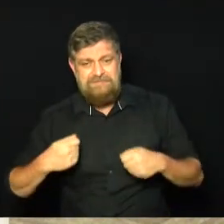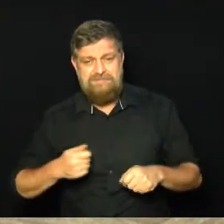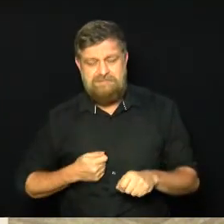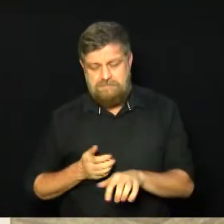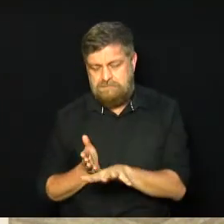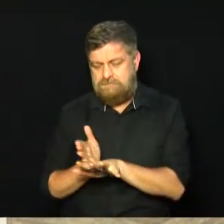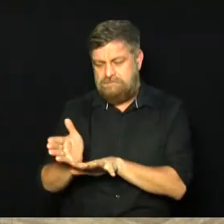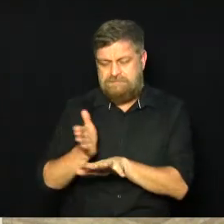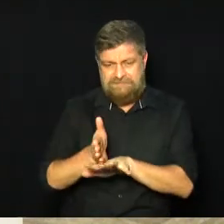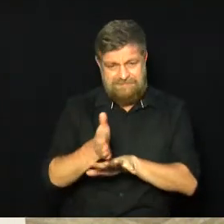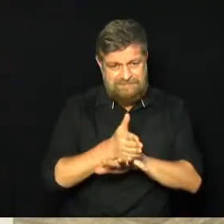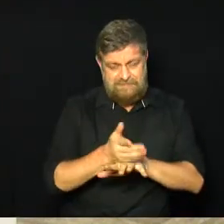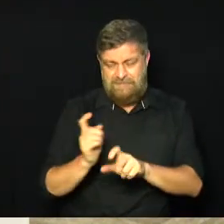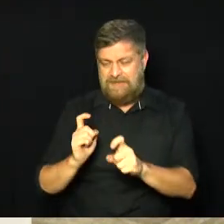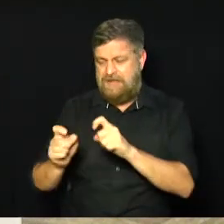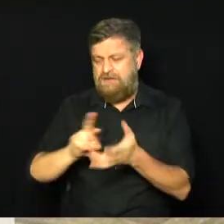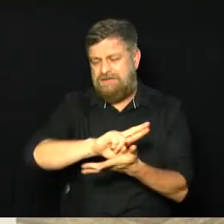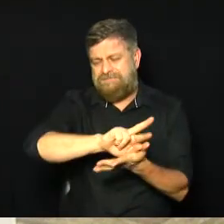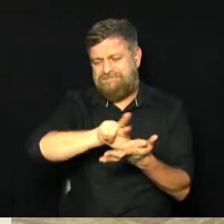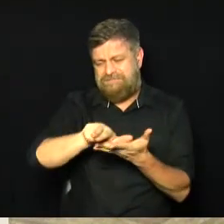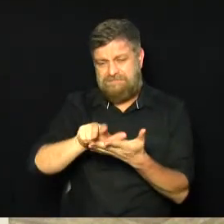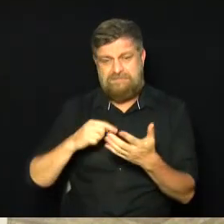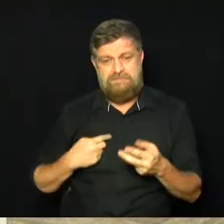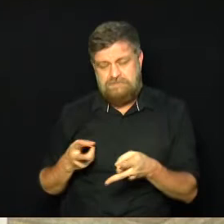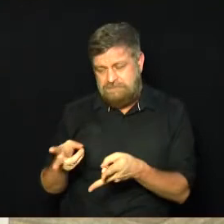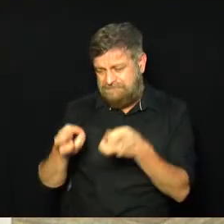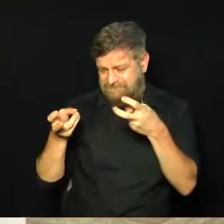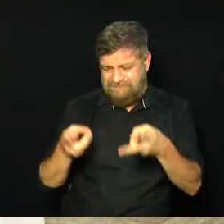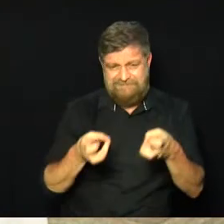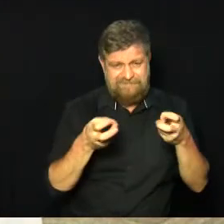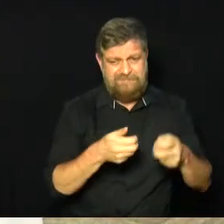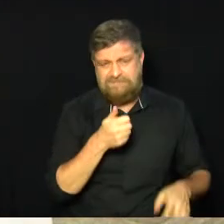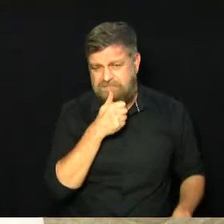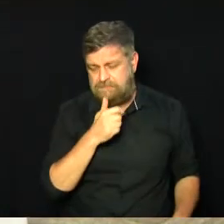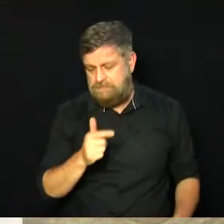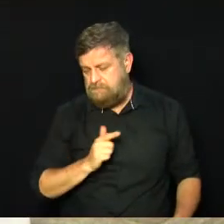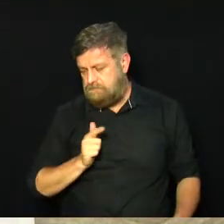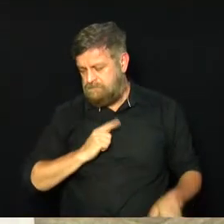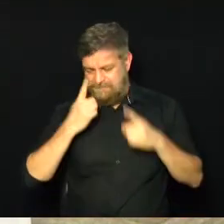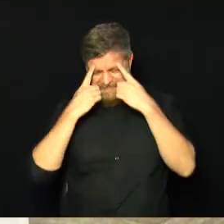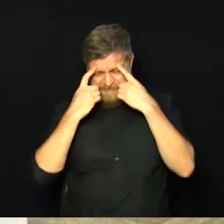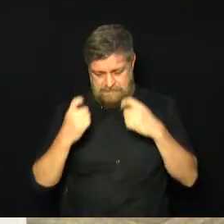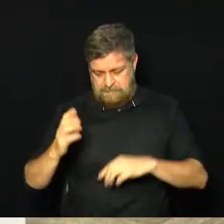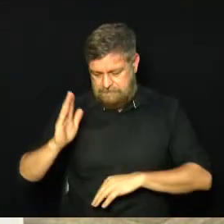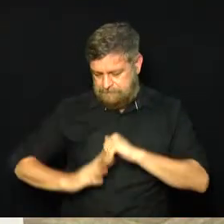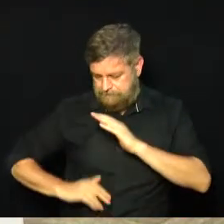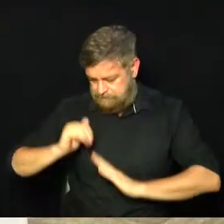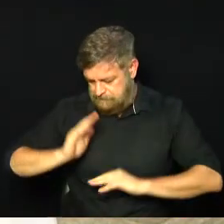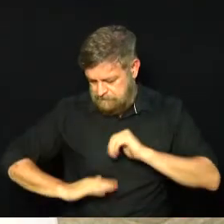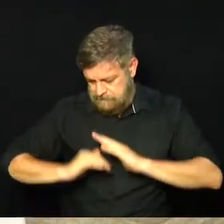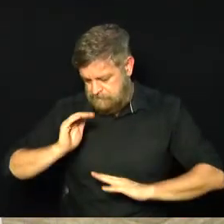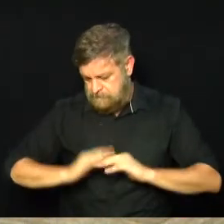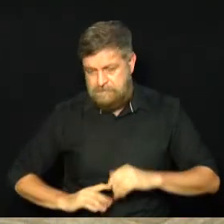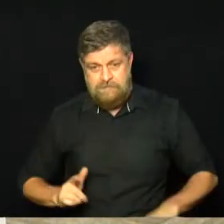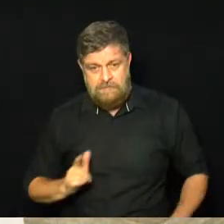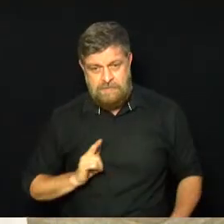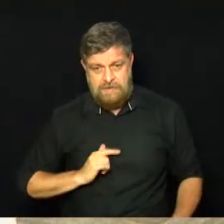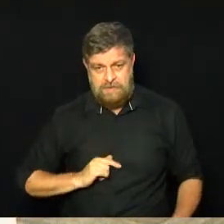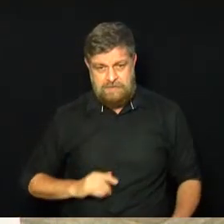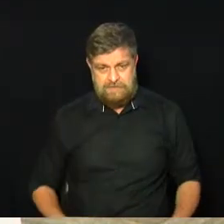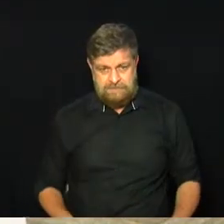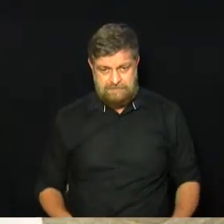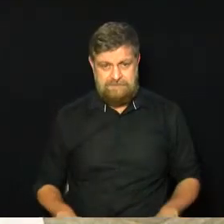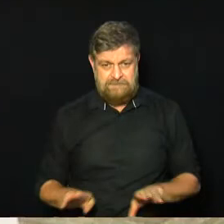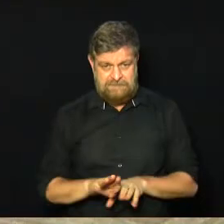em algumas reuniões, porque a gente percebeu que ainda a gente tem uma violência que é praticada não só pela população, mas também